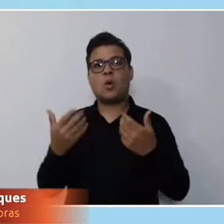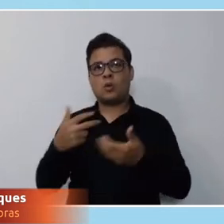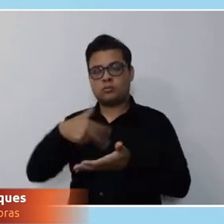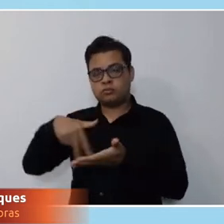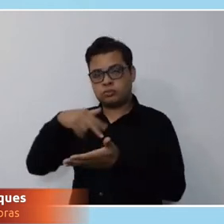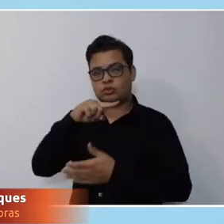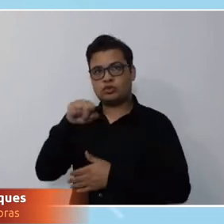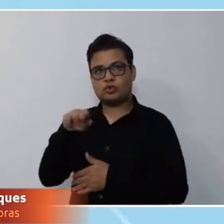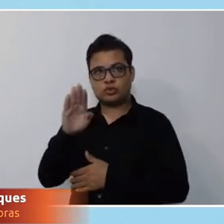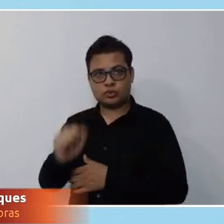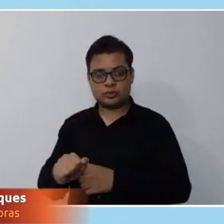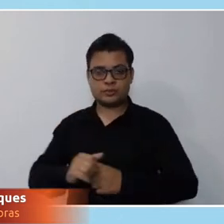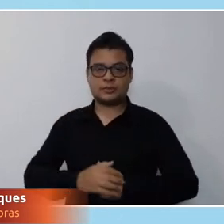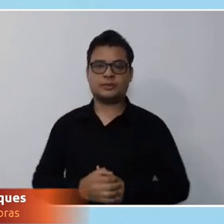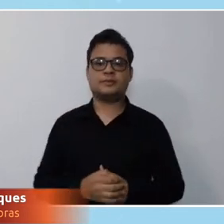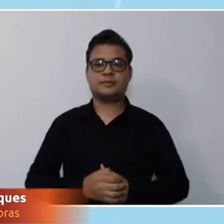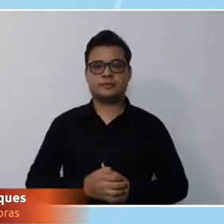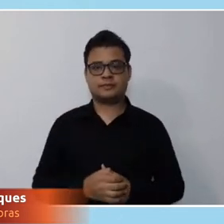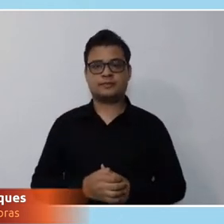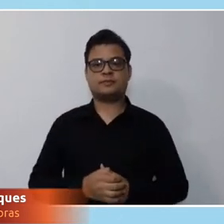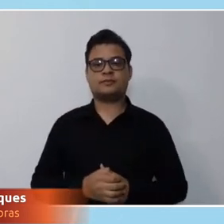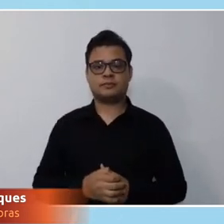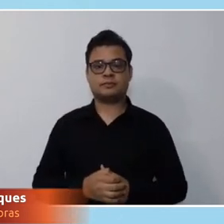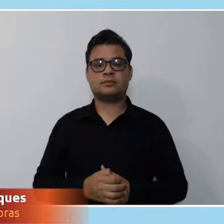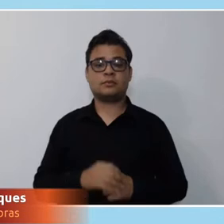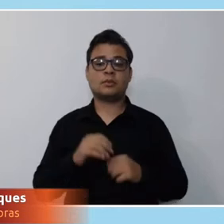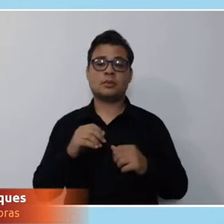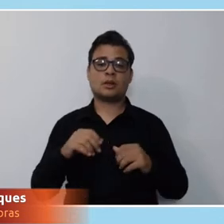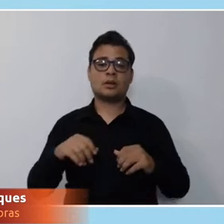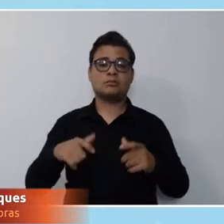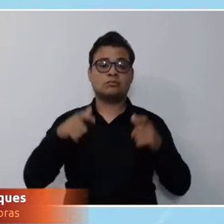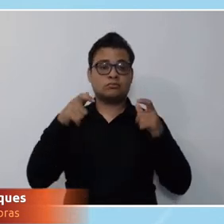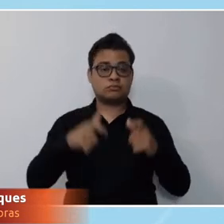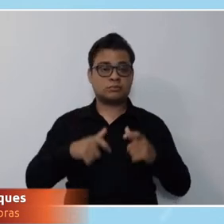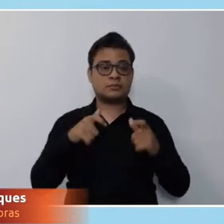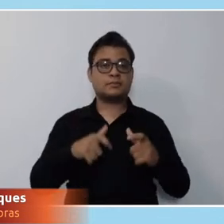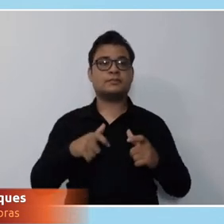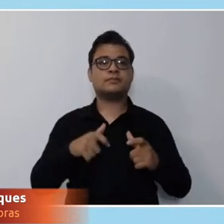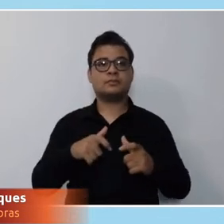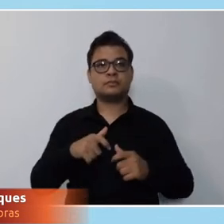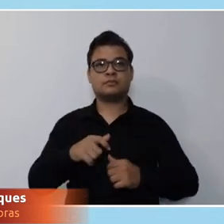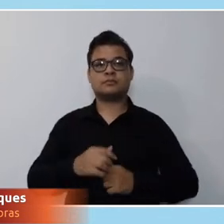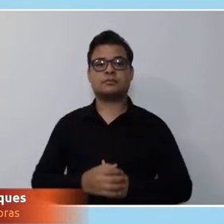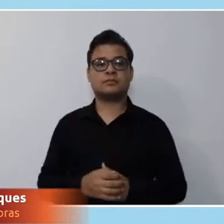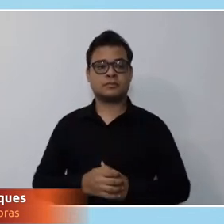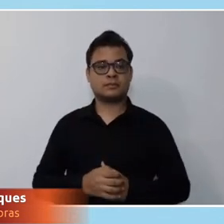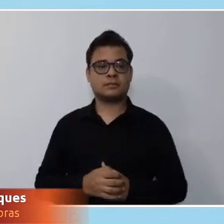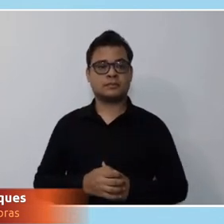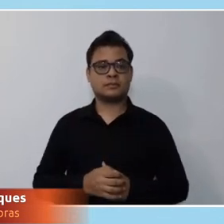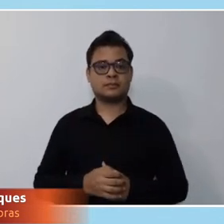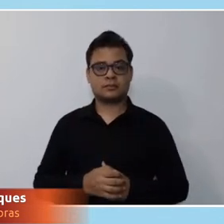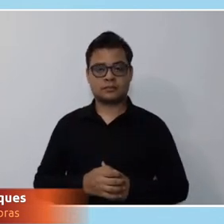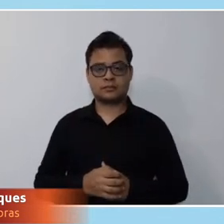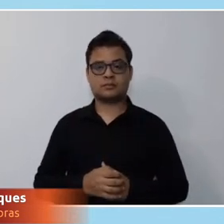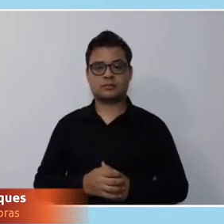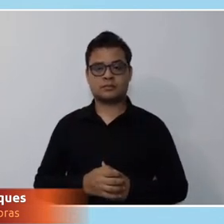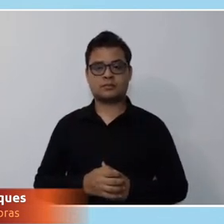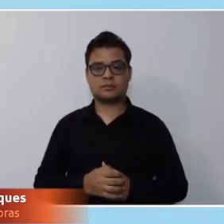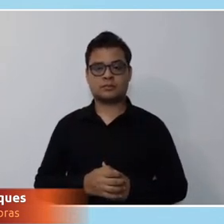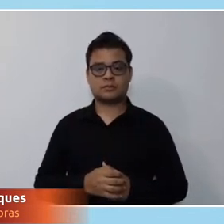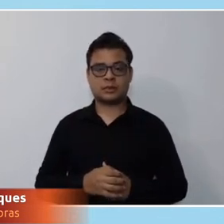fica na rua 8 ATM, no setor Conde dos Arcos, entre as 8 horas da